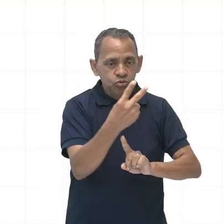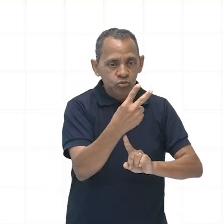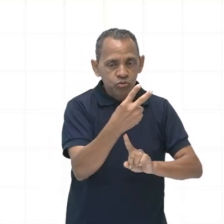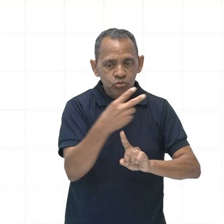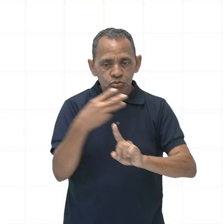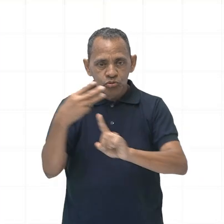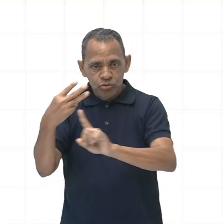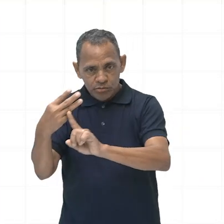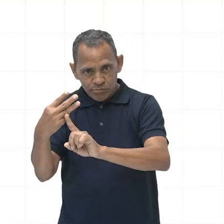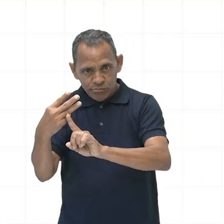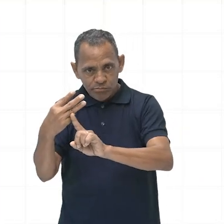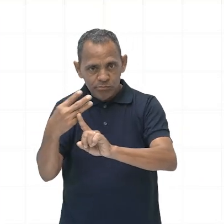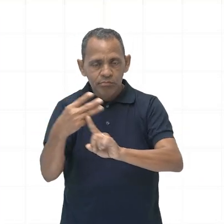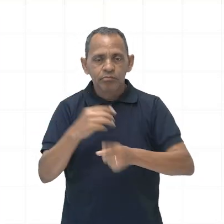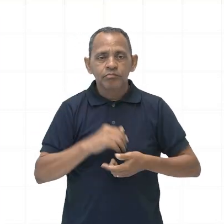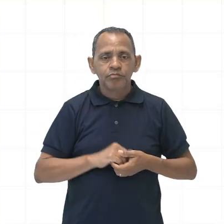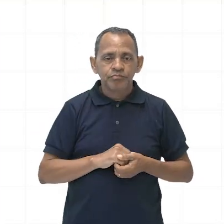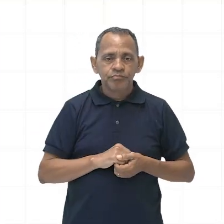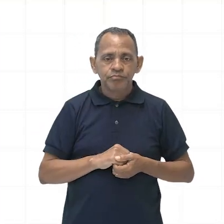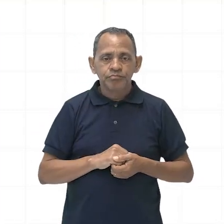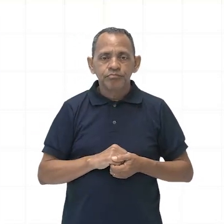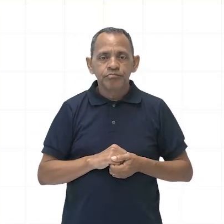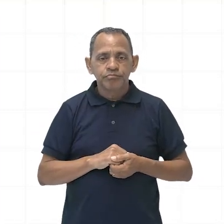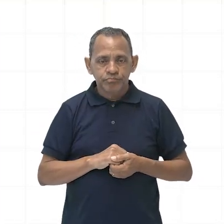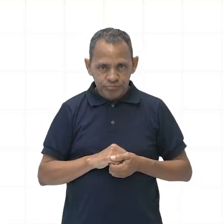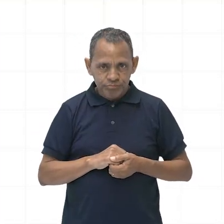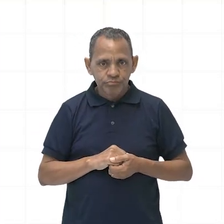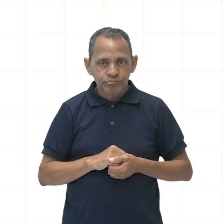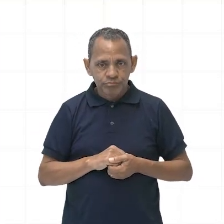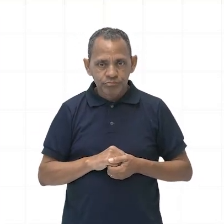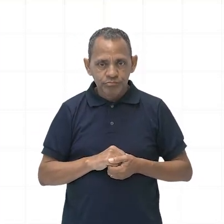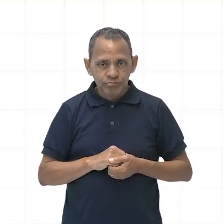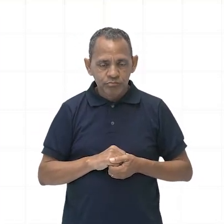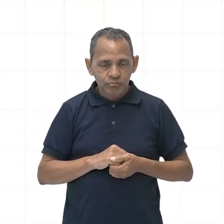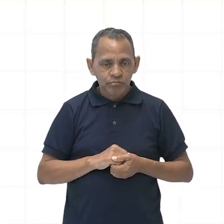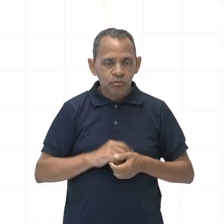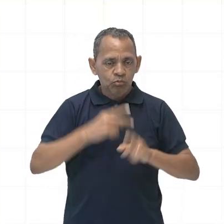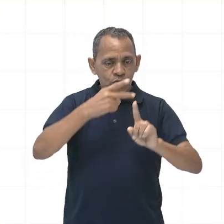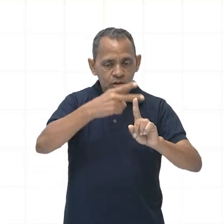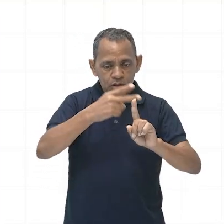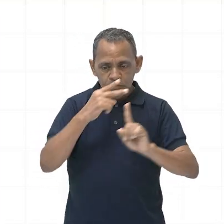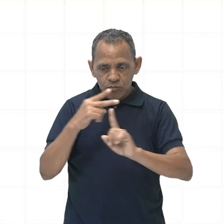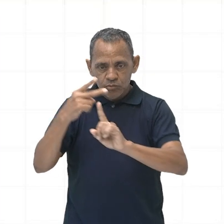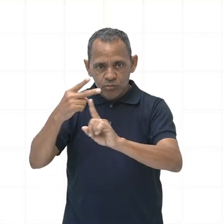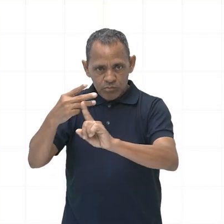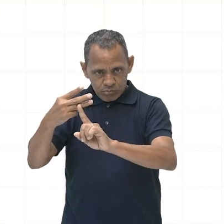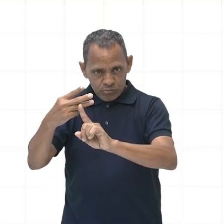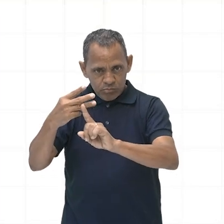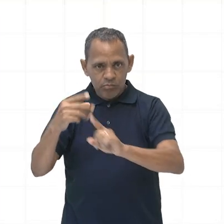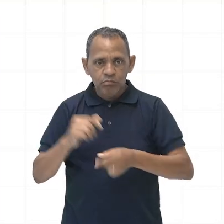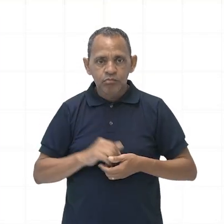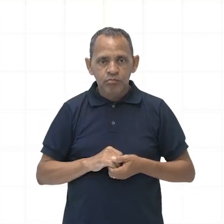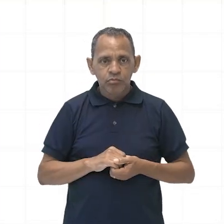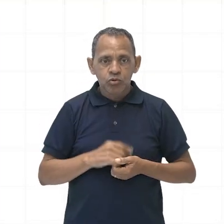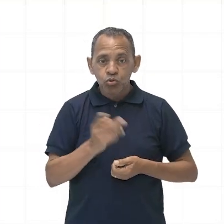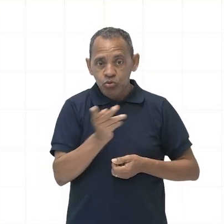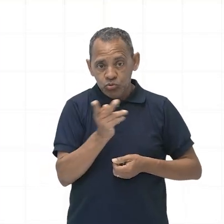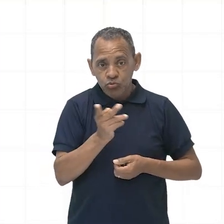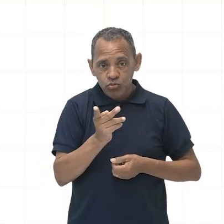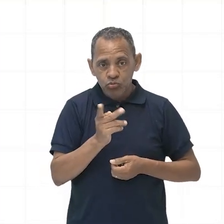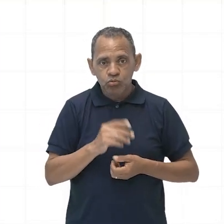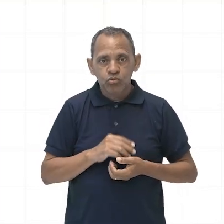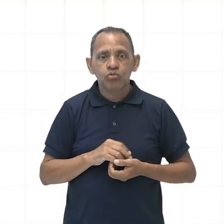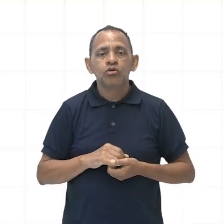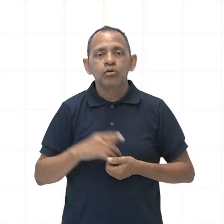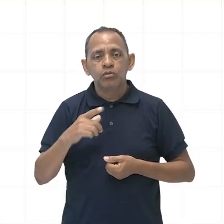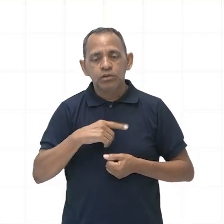está caracterizado um exemplo de potência, né? Tem duas potências aí para envolver